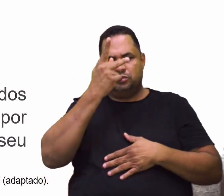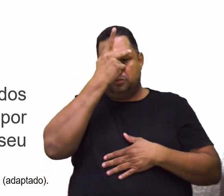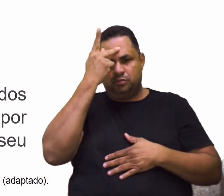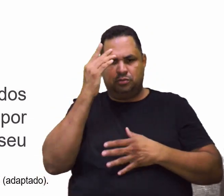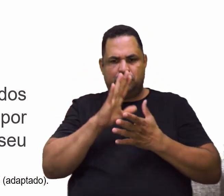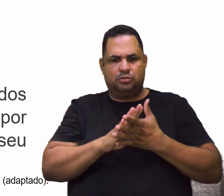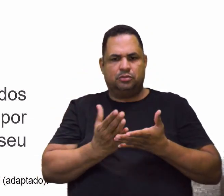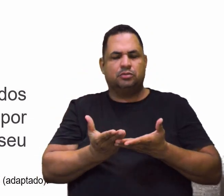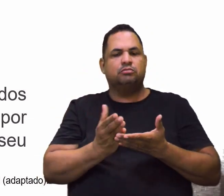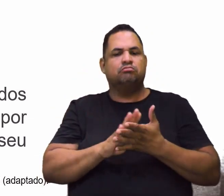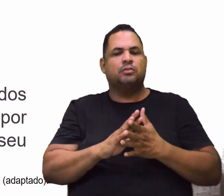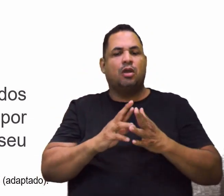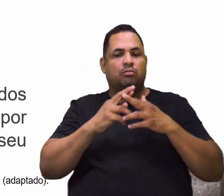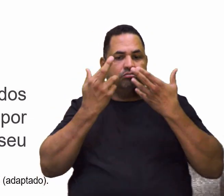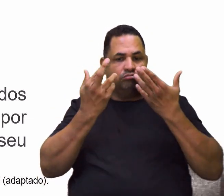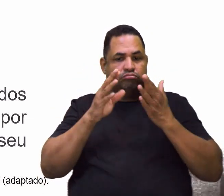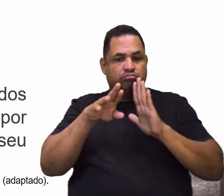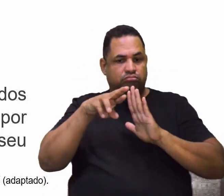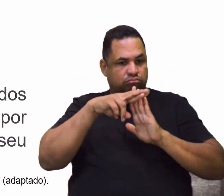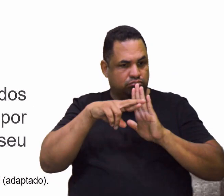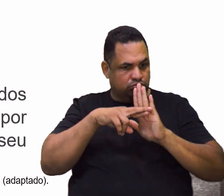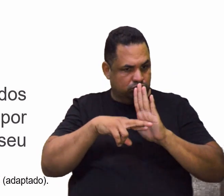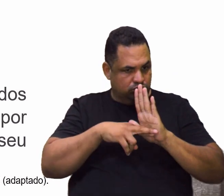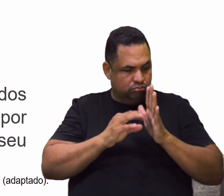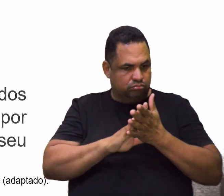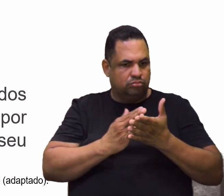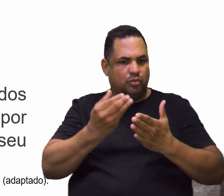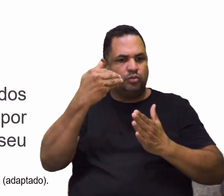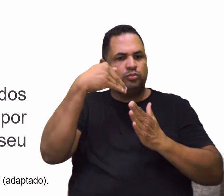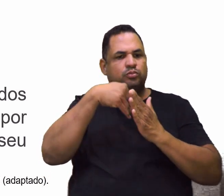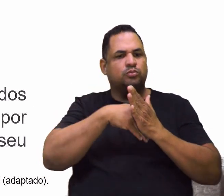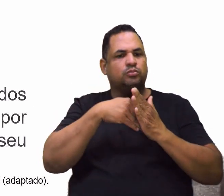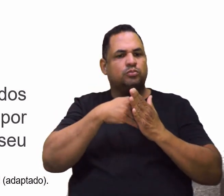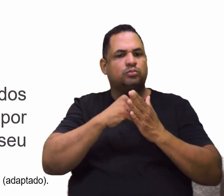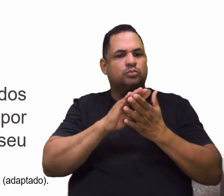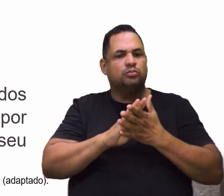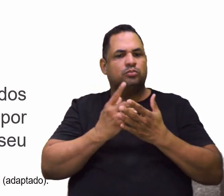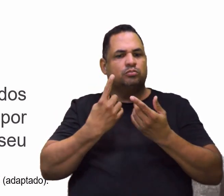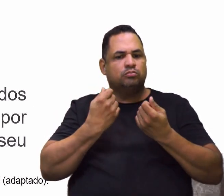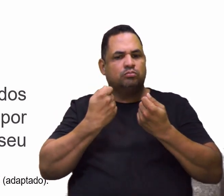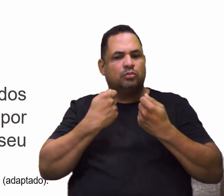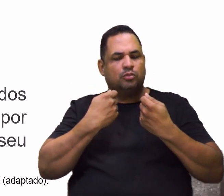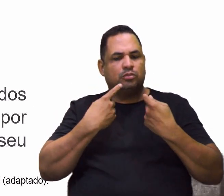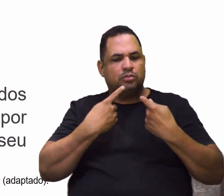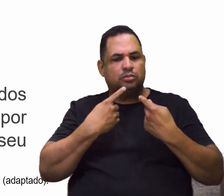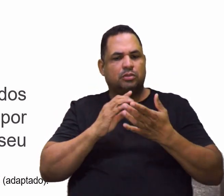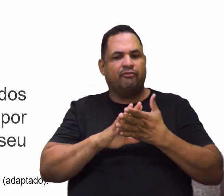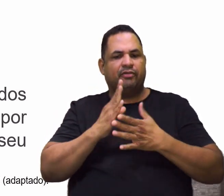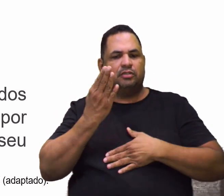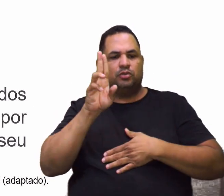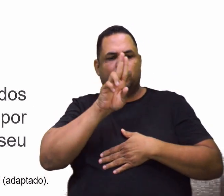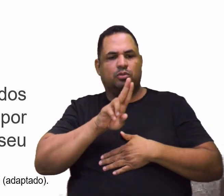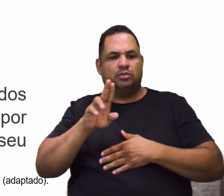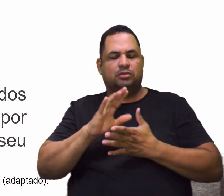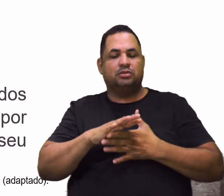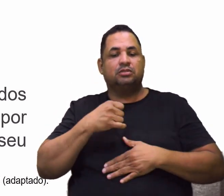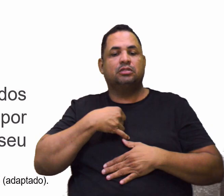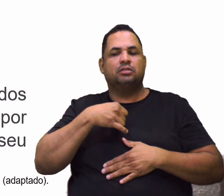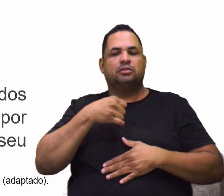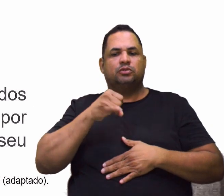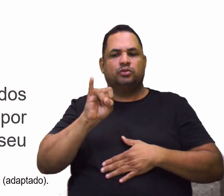pelo Código de Defesa do Consumidor e por diversos organismos que garantem seu. Gente, se